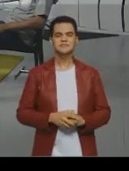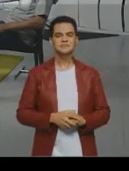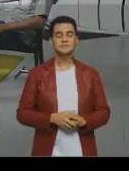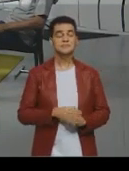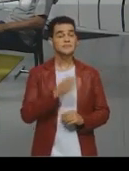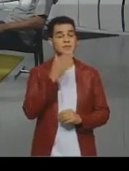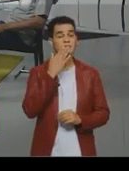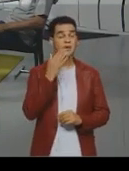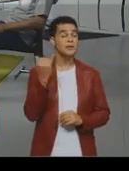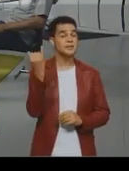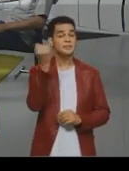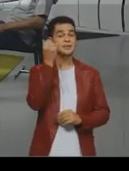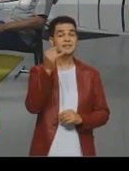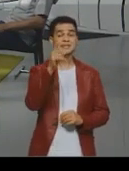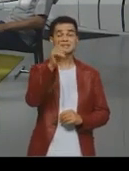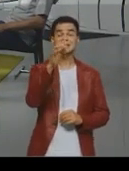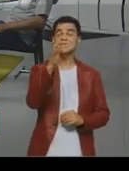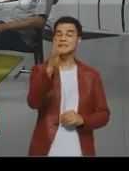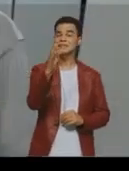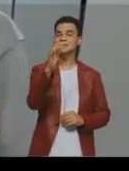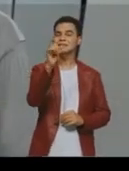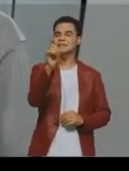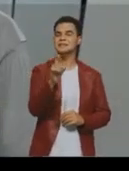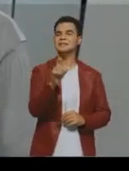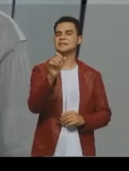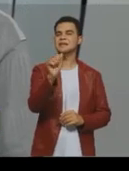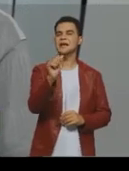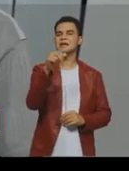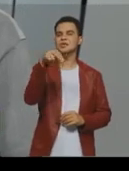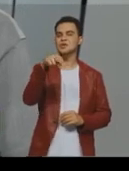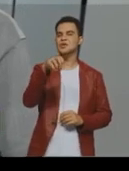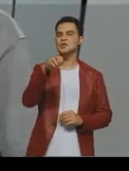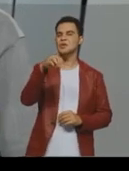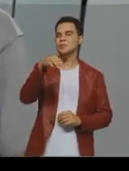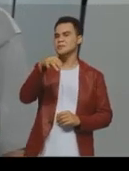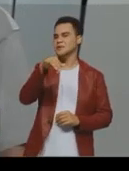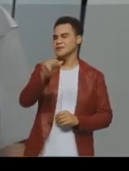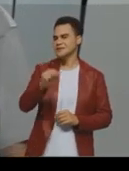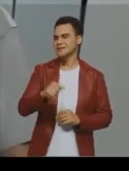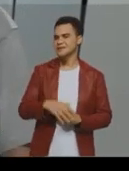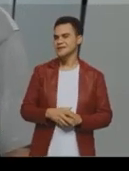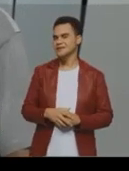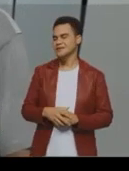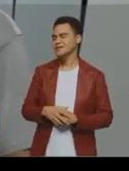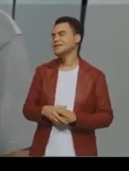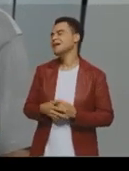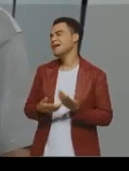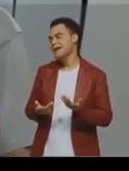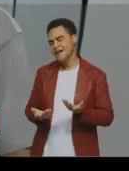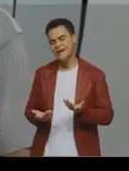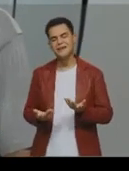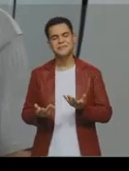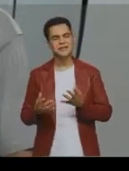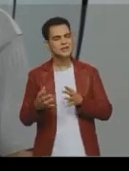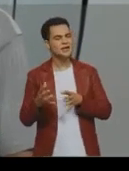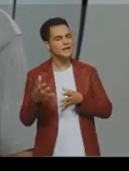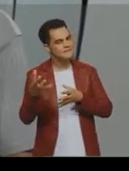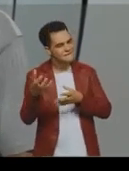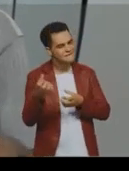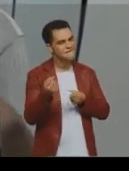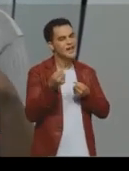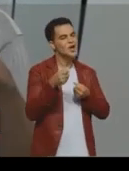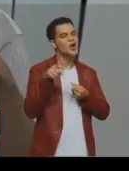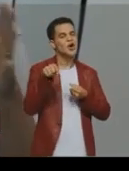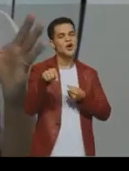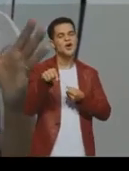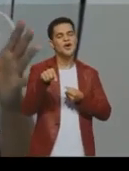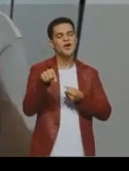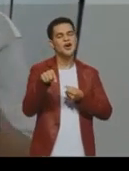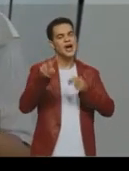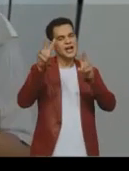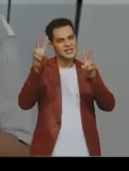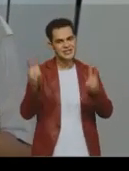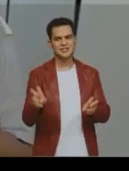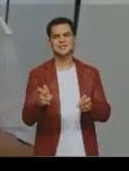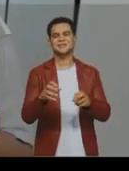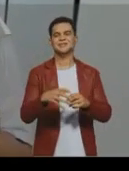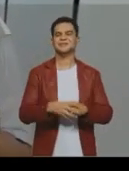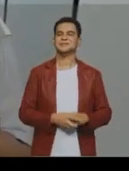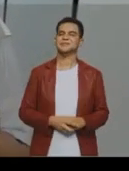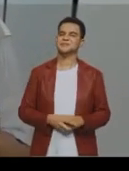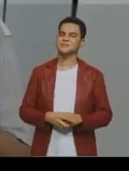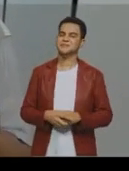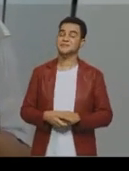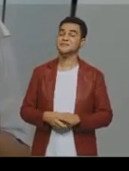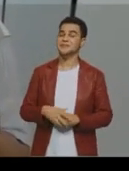da taxonomia? Aí já puxou até o assunto, né, professor Vinícius? Qual a importância da taxonomia? Eu gosto de